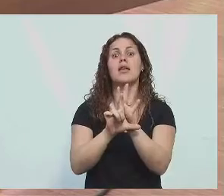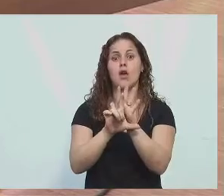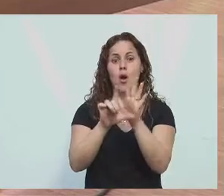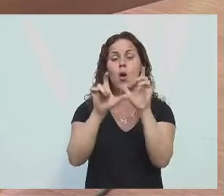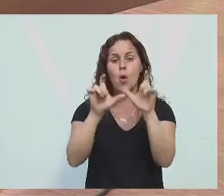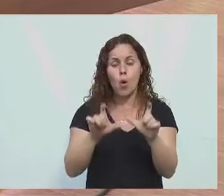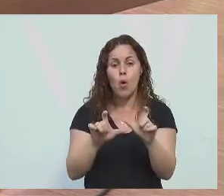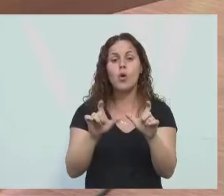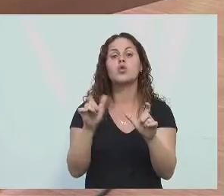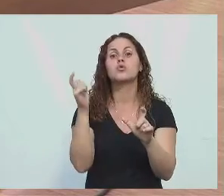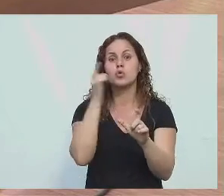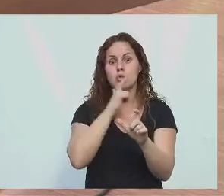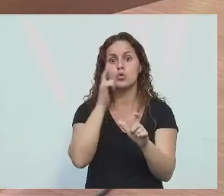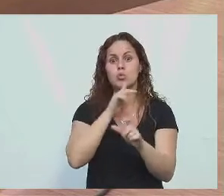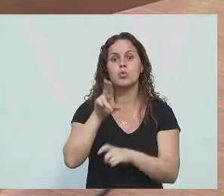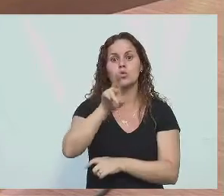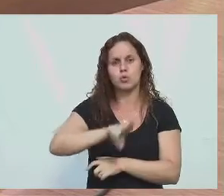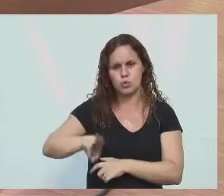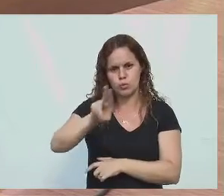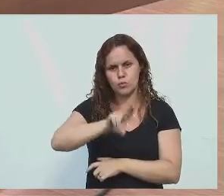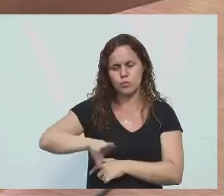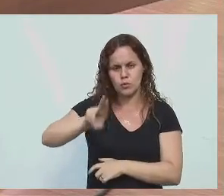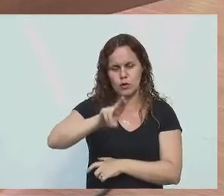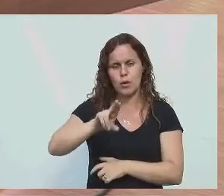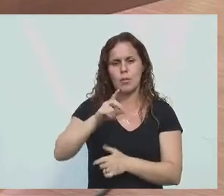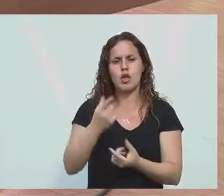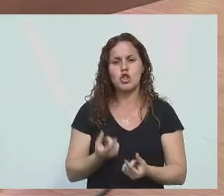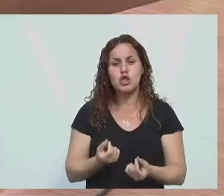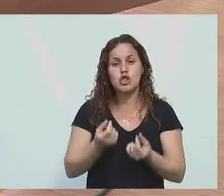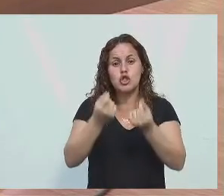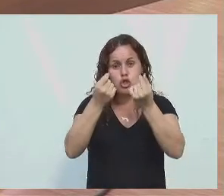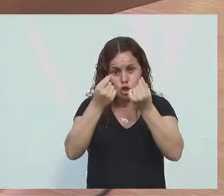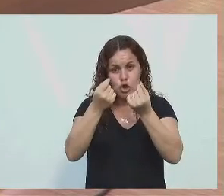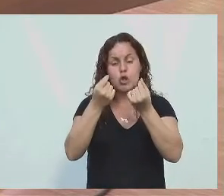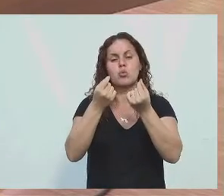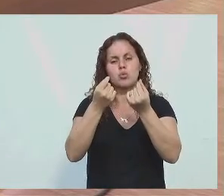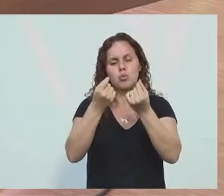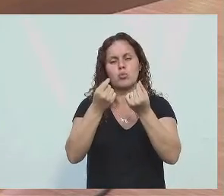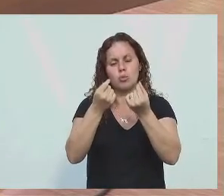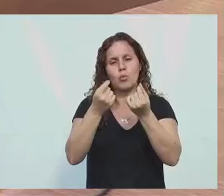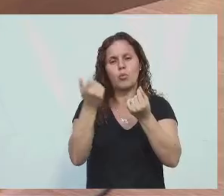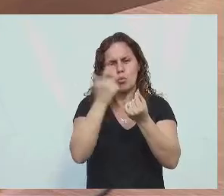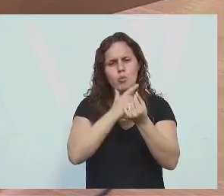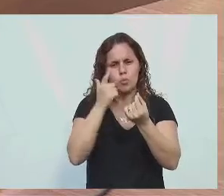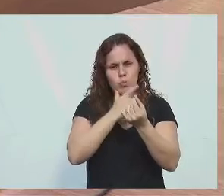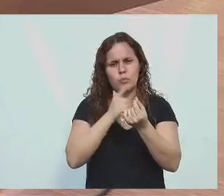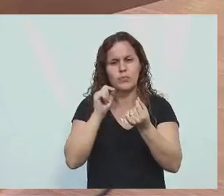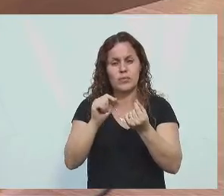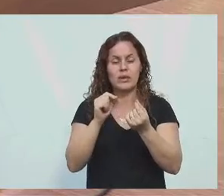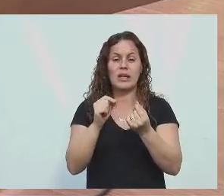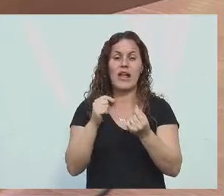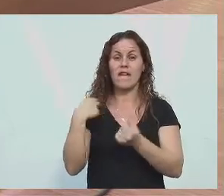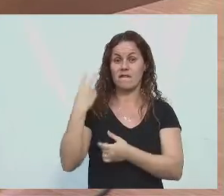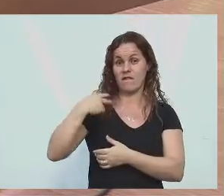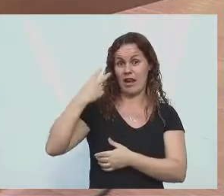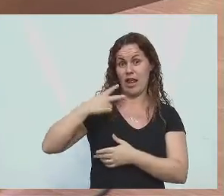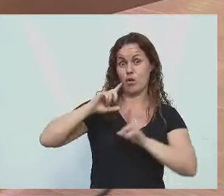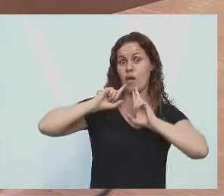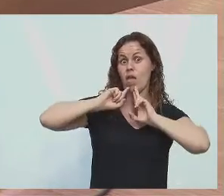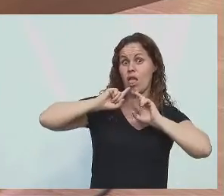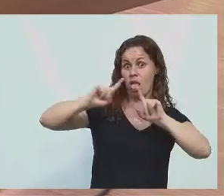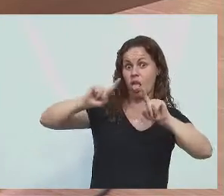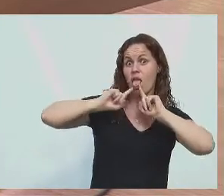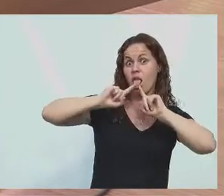utilizar, no município, o orçamento impositivo. Muitos dos vereadores que aqui estão reclamando hoje, que não